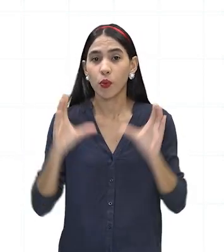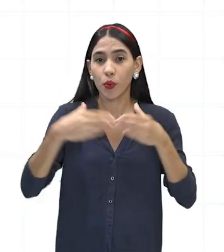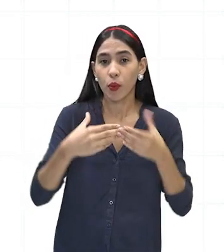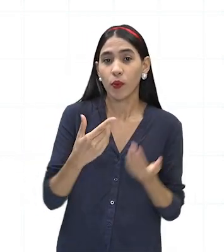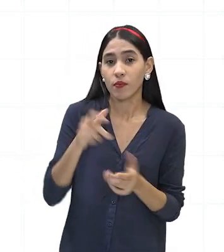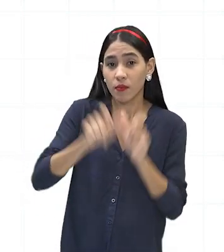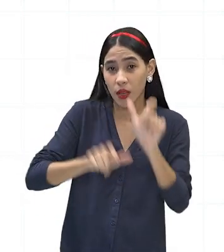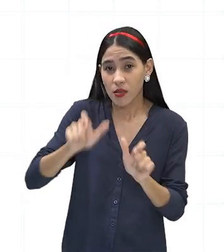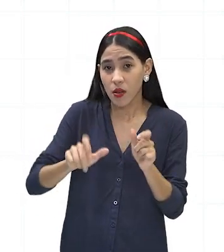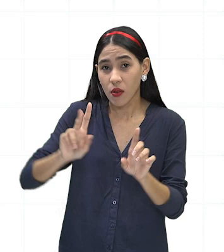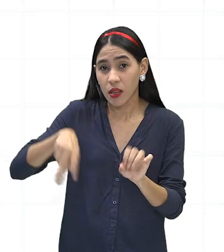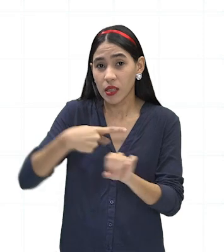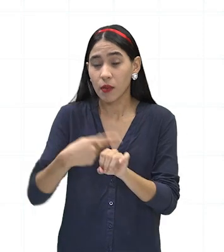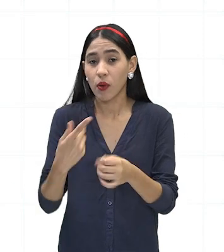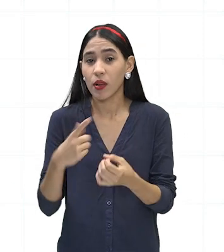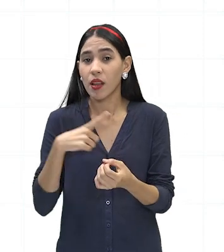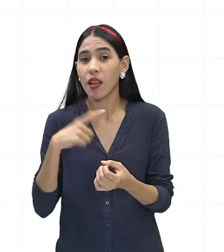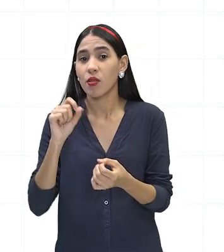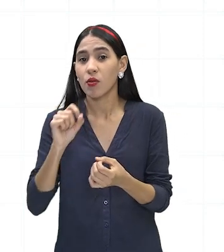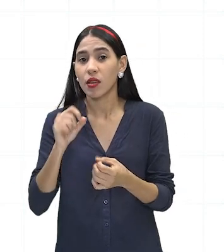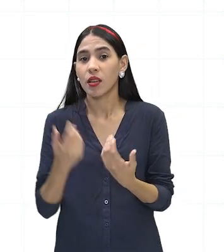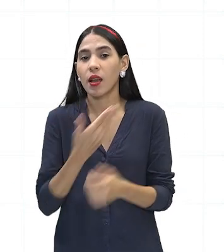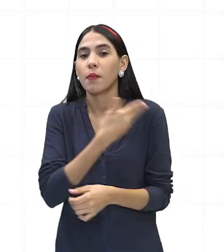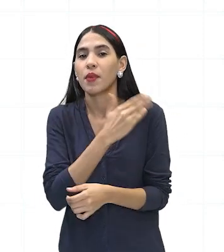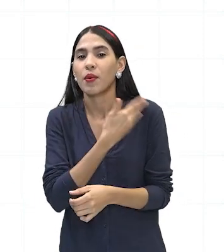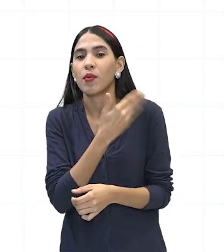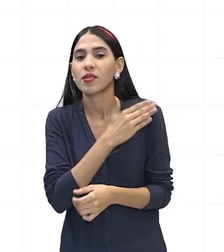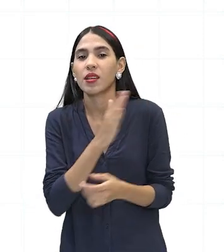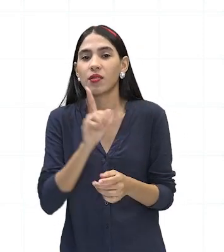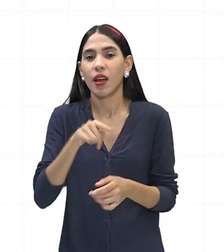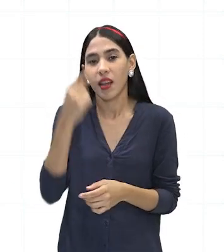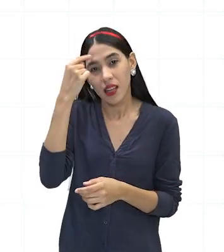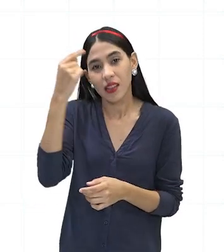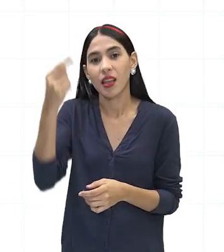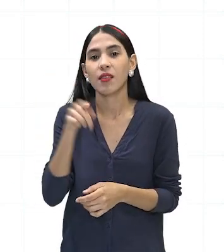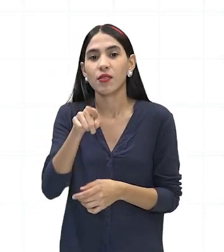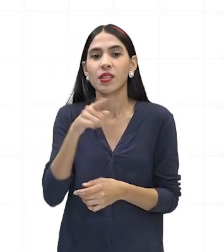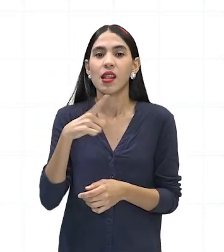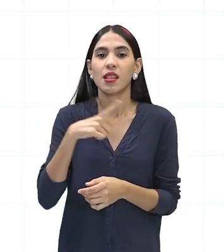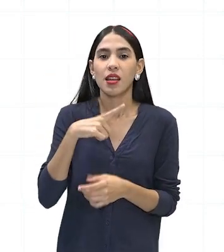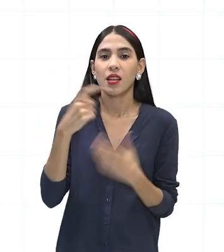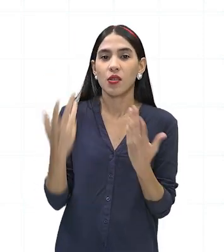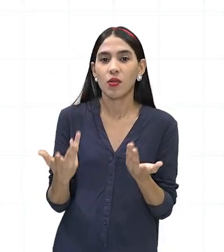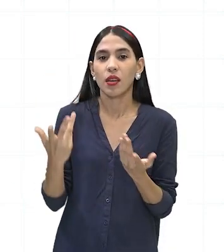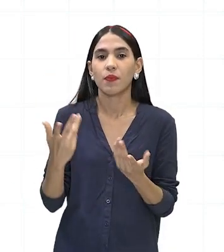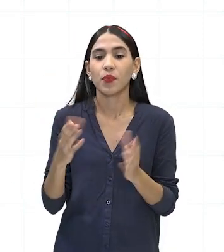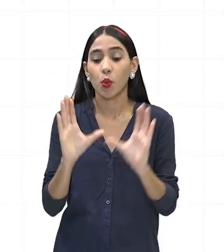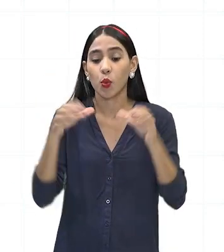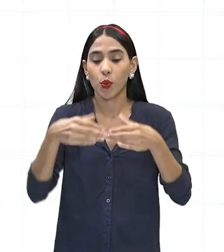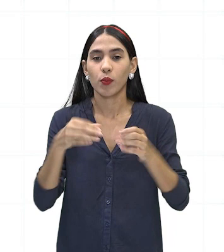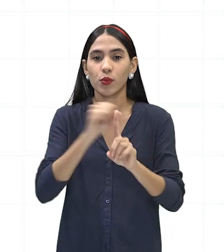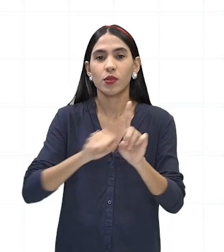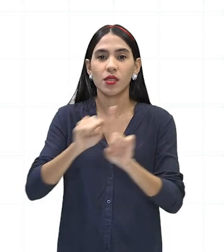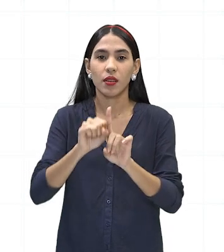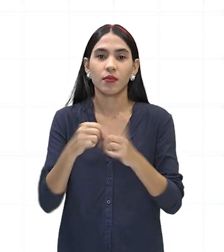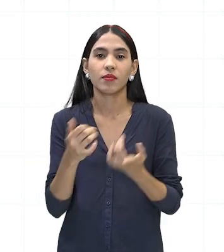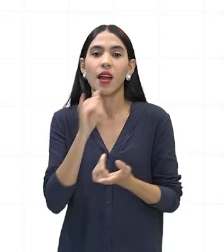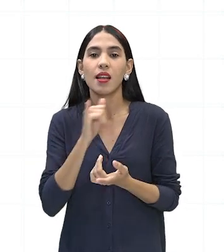e logo depois disso vem a questão do preconceito, que é essa ideia que você tem daquele grupo social.